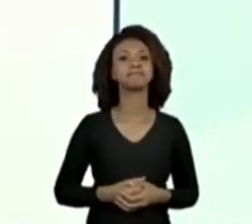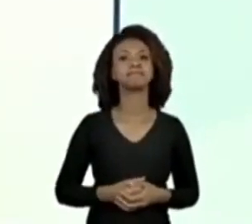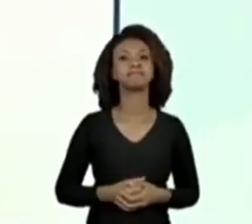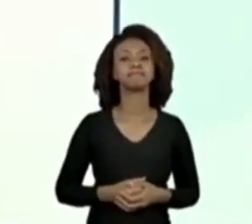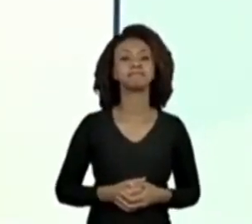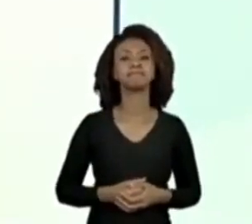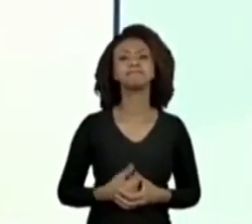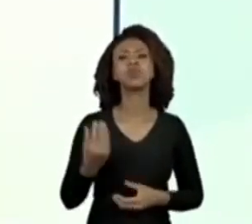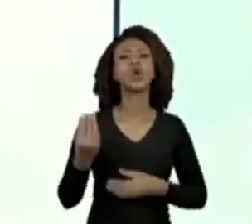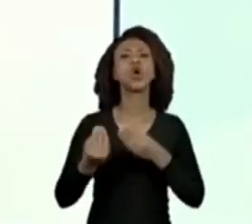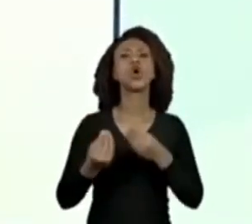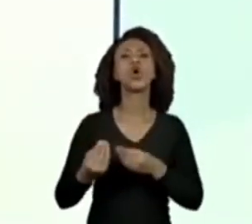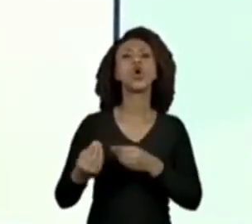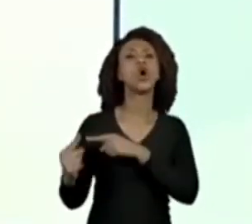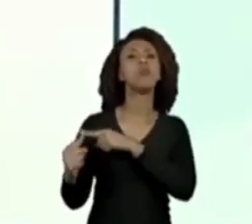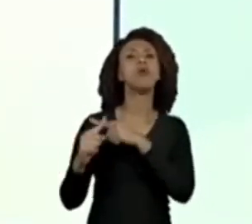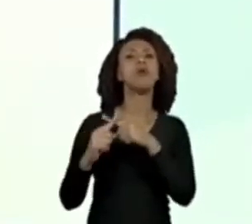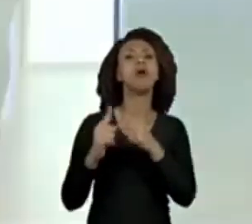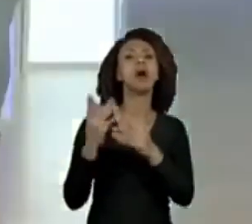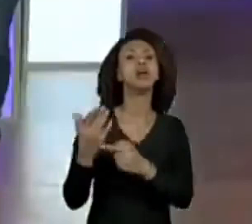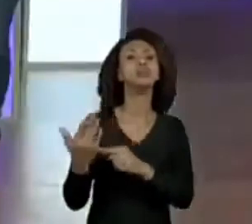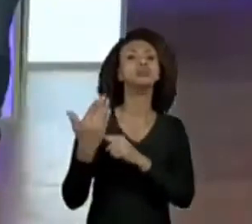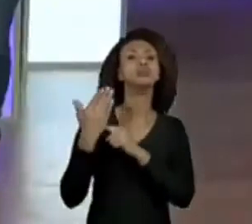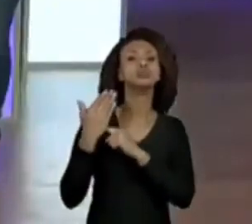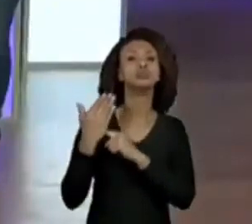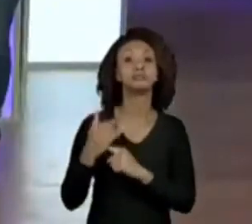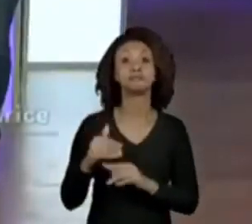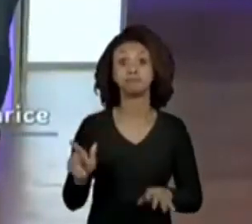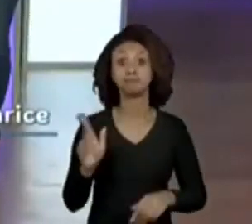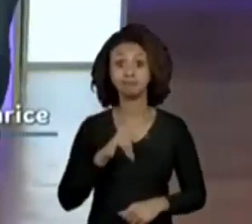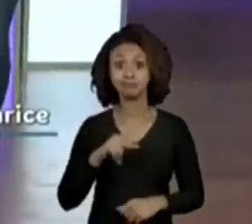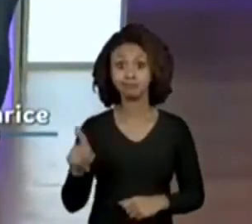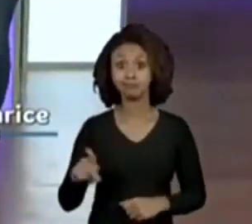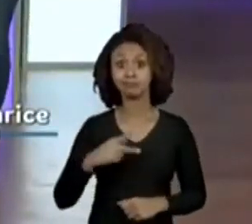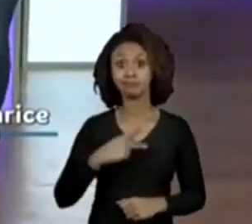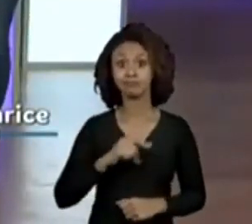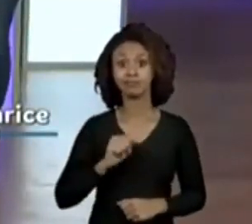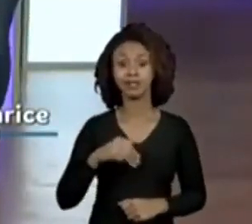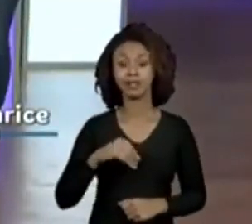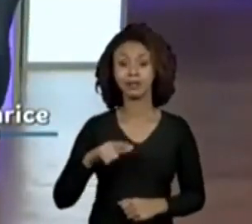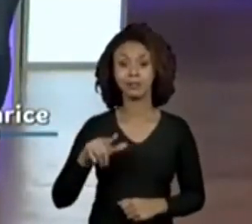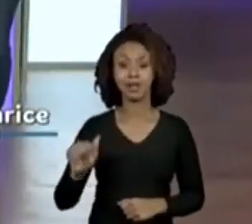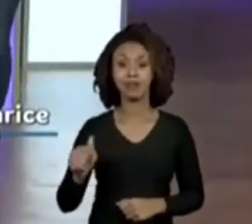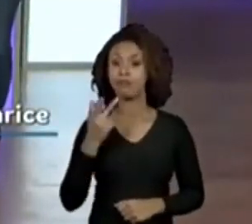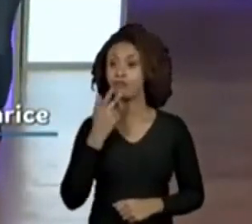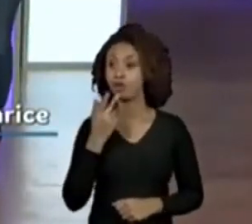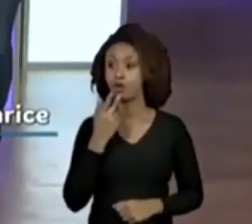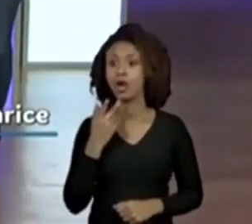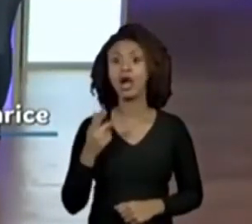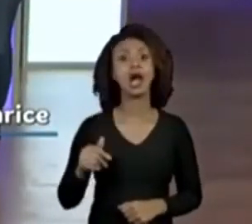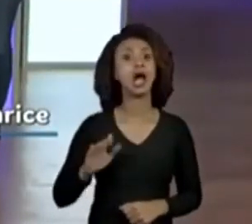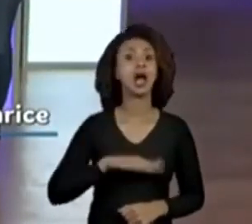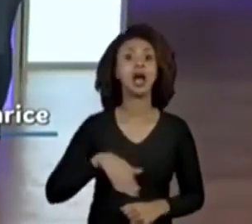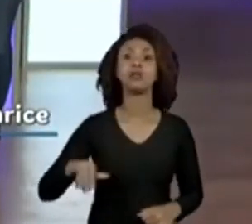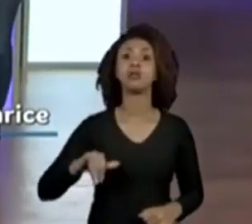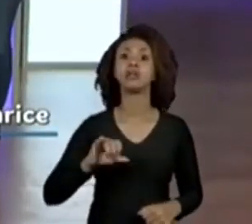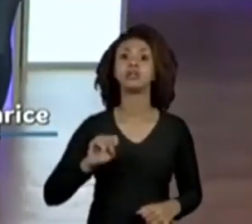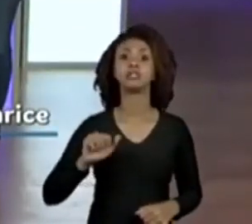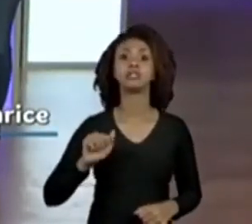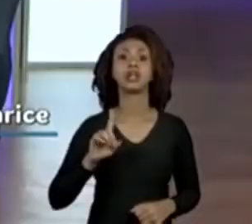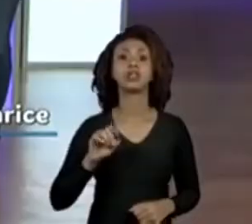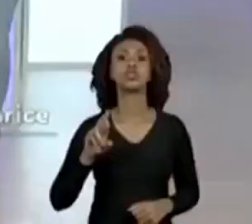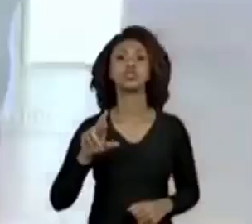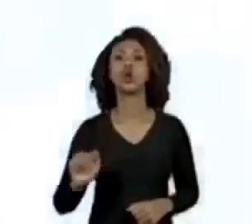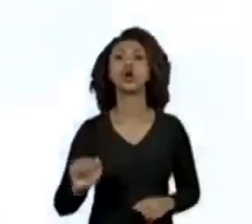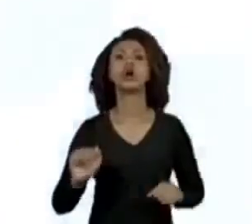Como que ela pode nos ajudar? A professora Pamela disse que a Isadora não entendeu a decomposição.